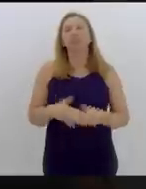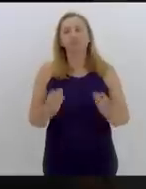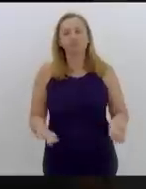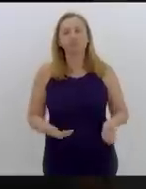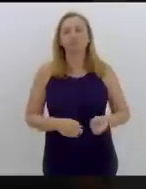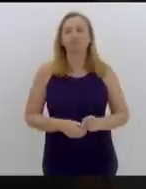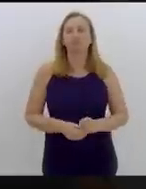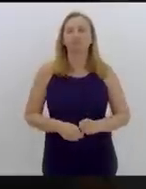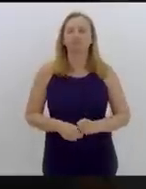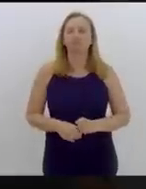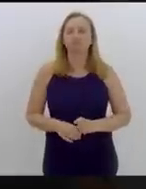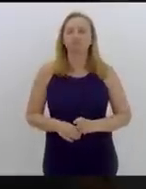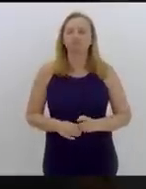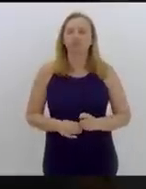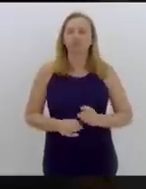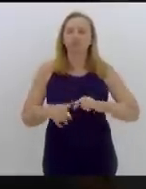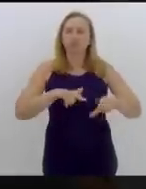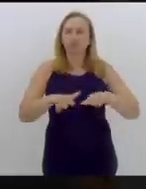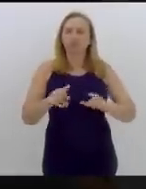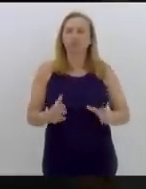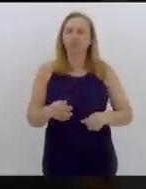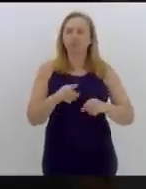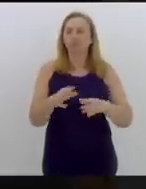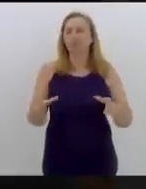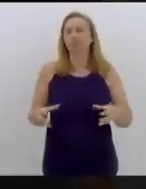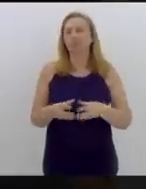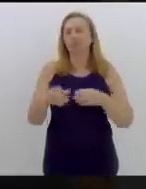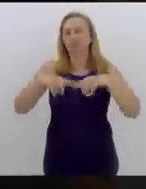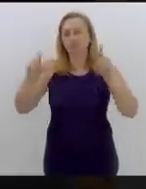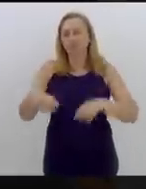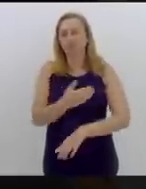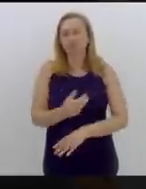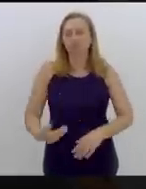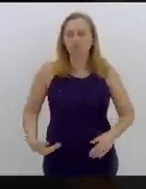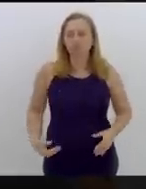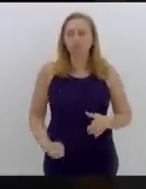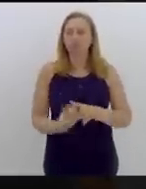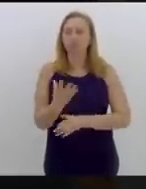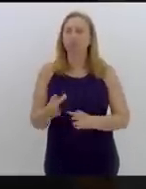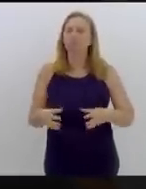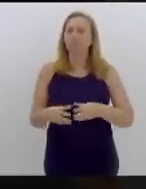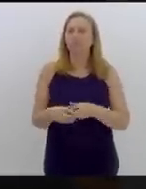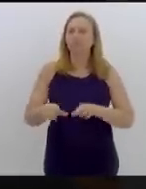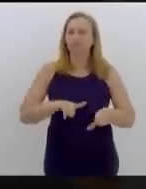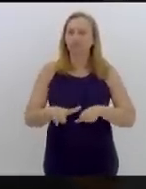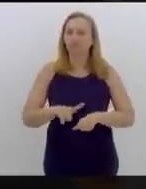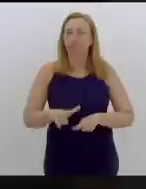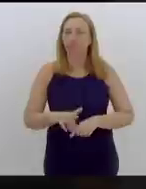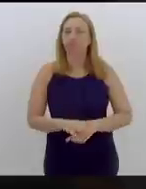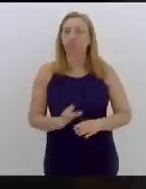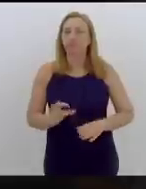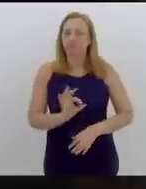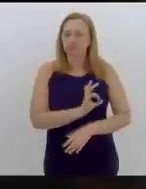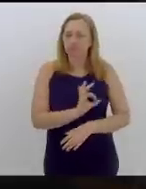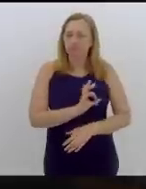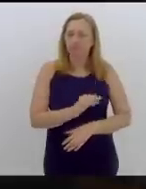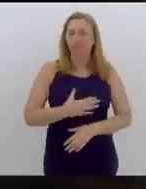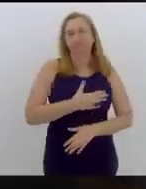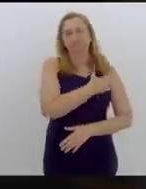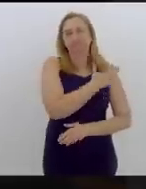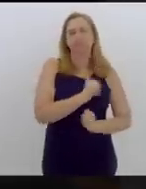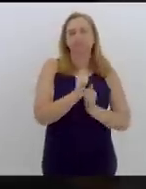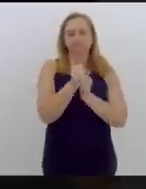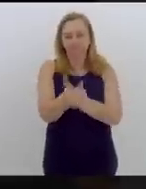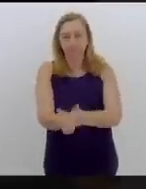eu tenho trabalhado na comissão de servidores a gente criou ali na comissão grupo de trabalho a polícia militar tem acompanhado